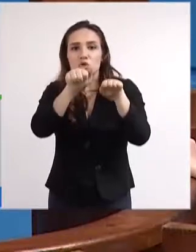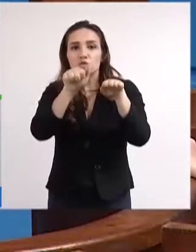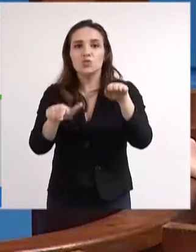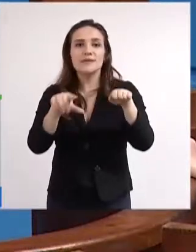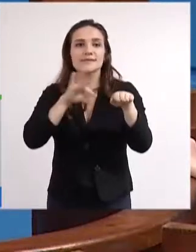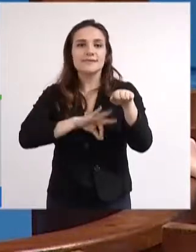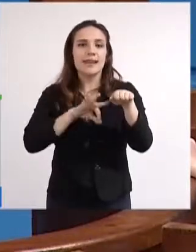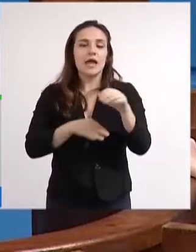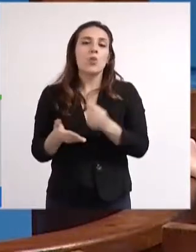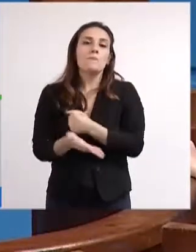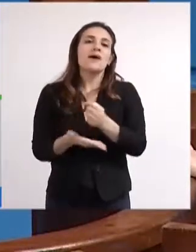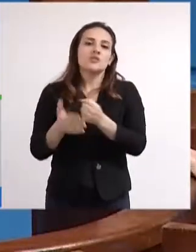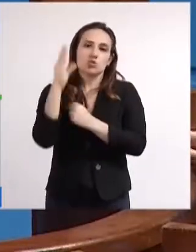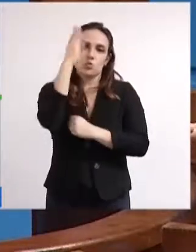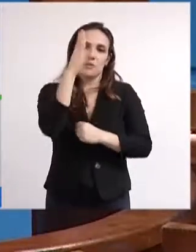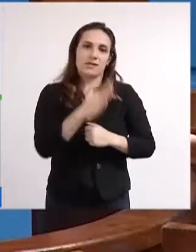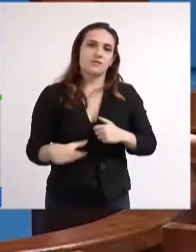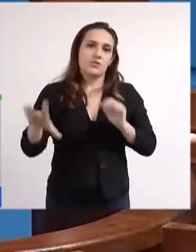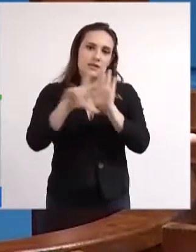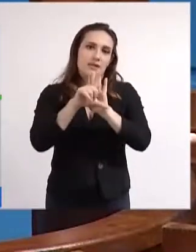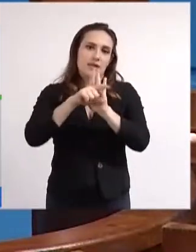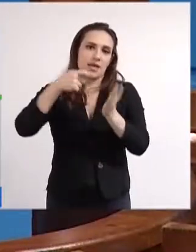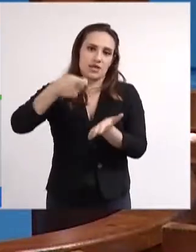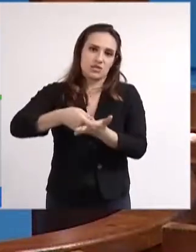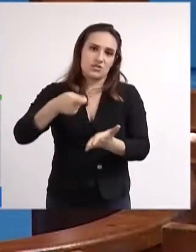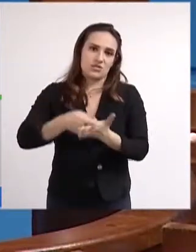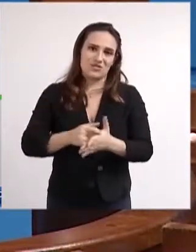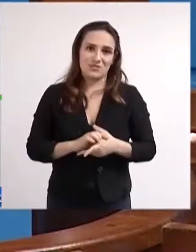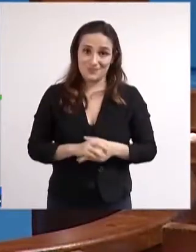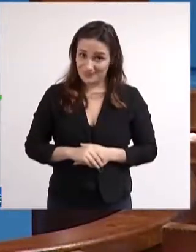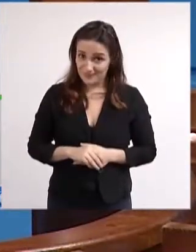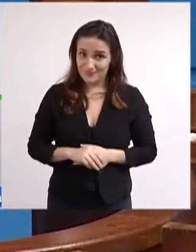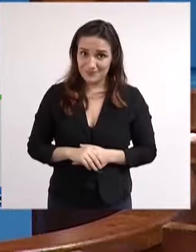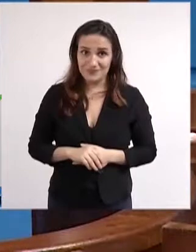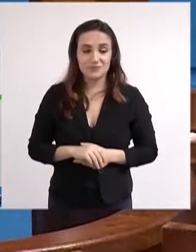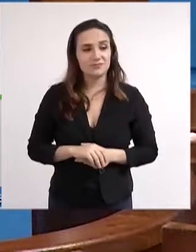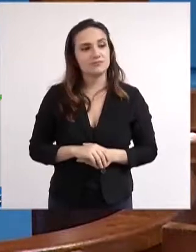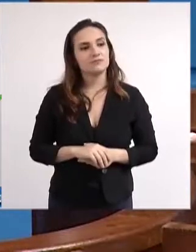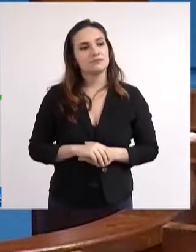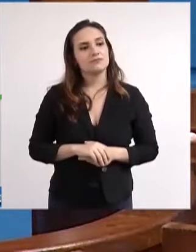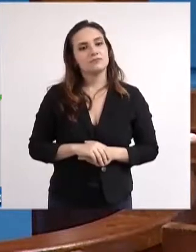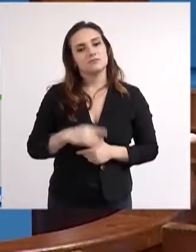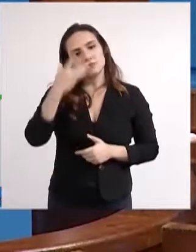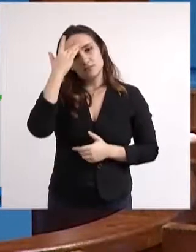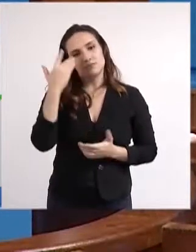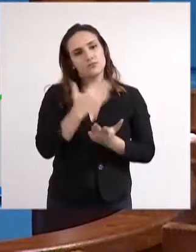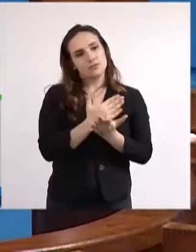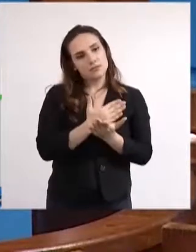mínimo. Então, aquele que está em início de carreira,